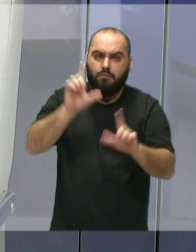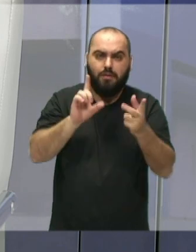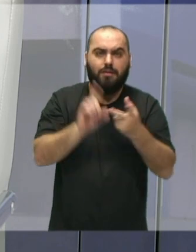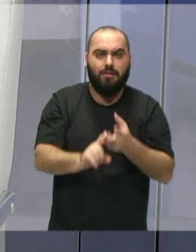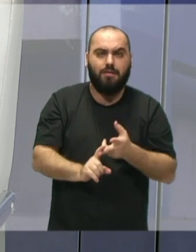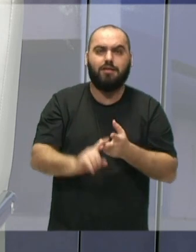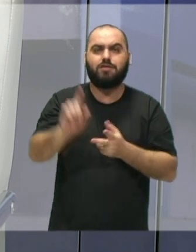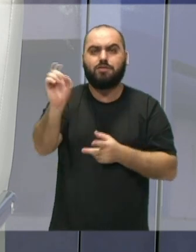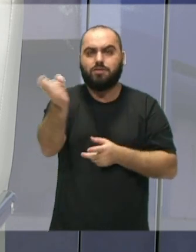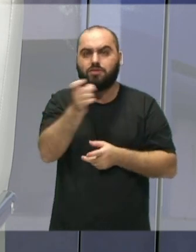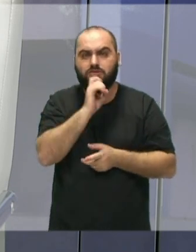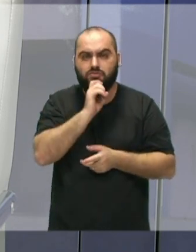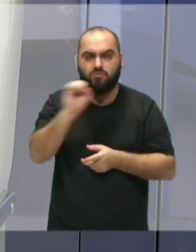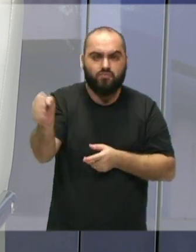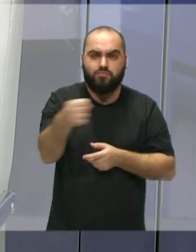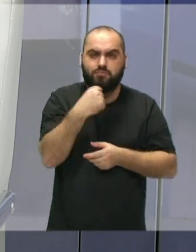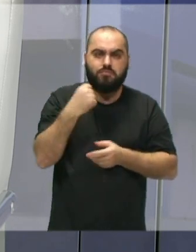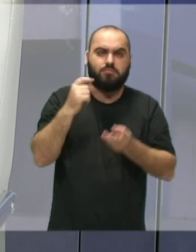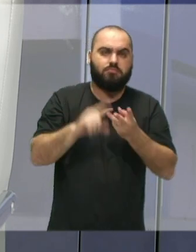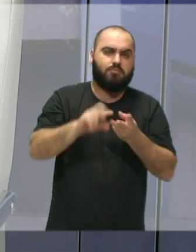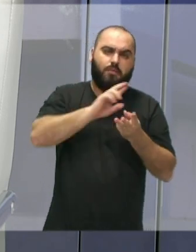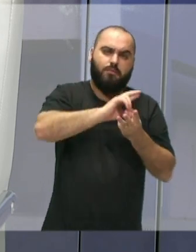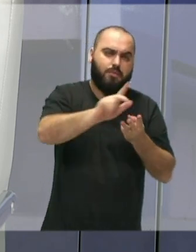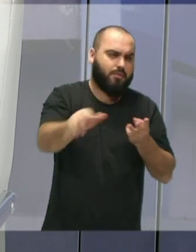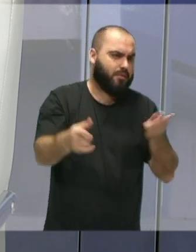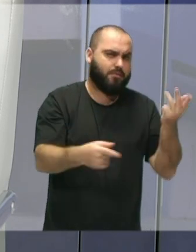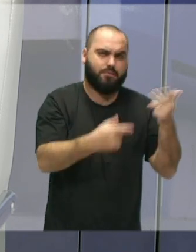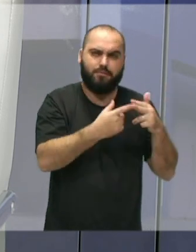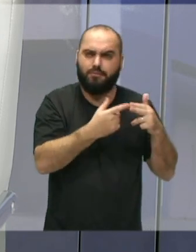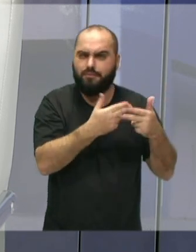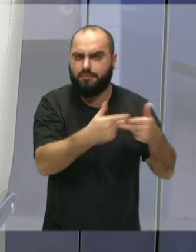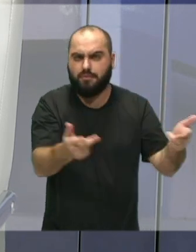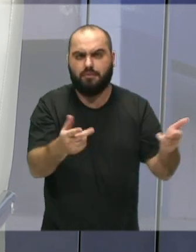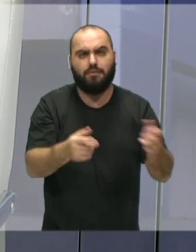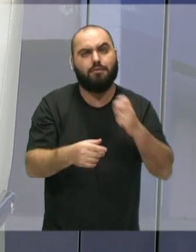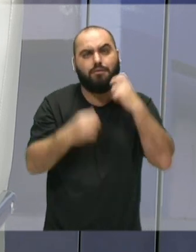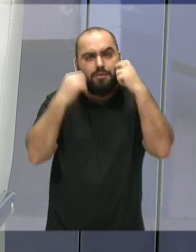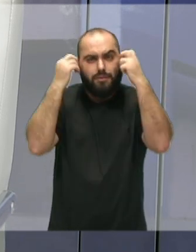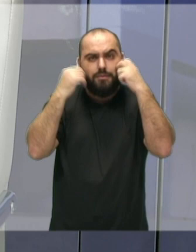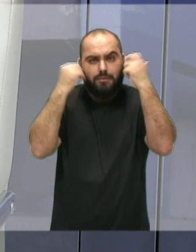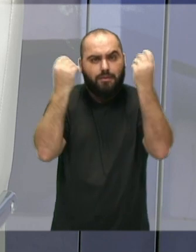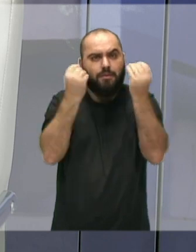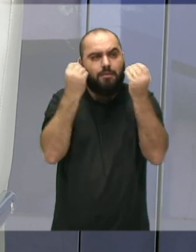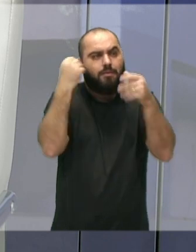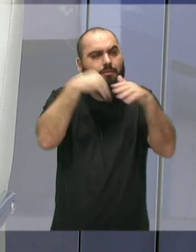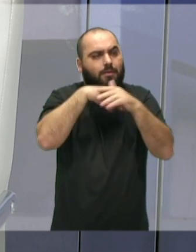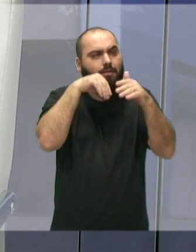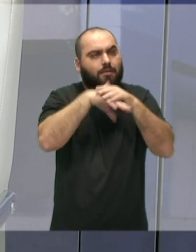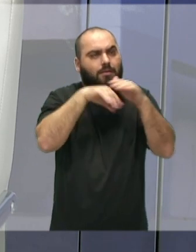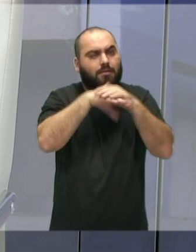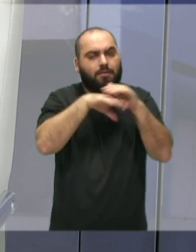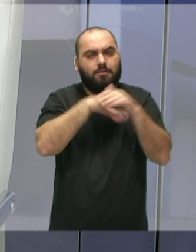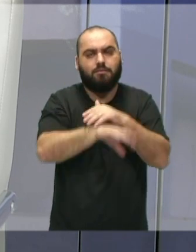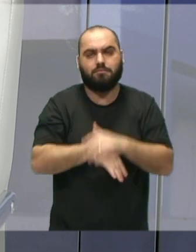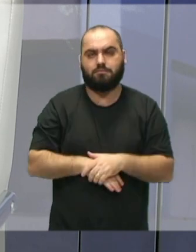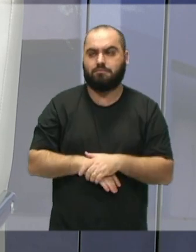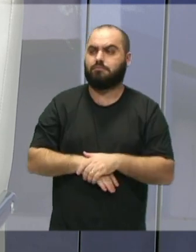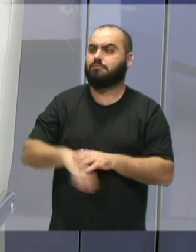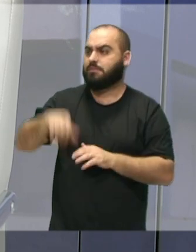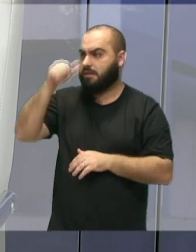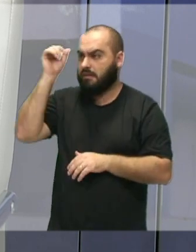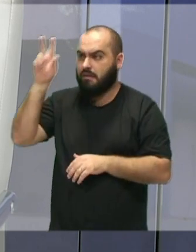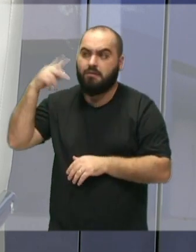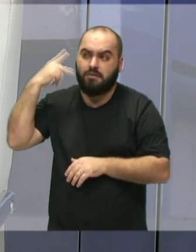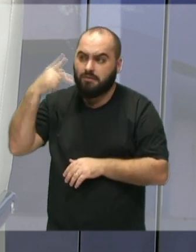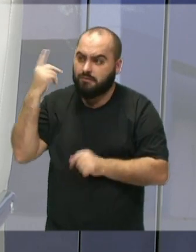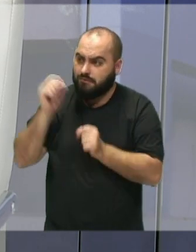são geladeiras, tem vários eletrônicos, tem muita coisa. Então é uma vergonha que a gente tenha chegado a esse ponto. E é uma vergonha dizer assim, Ana, vereador também faz